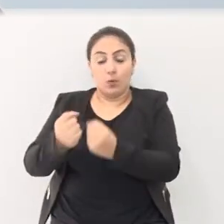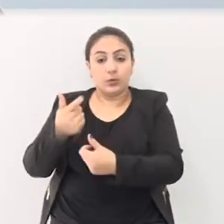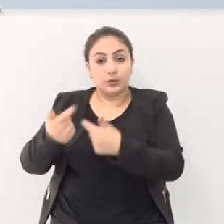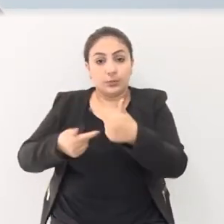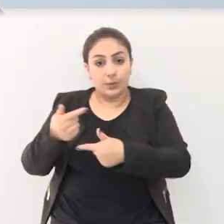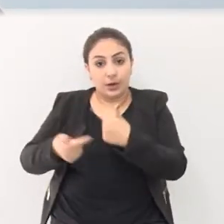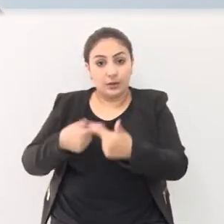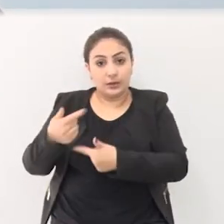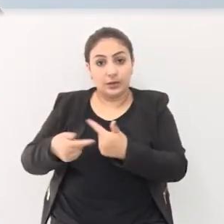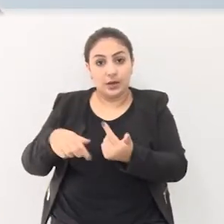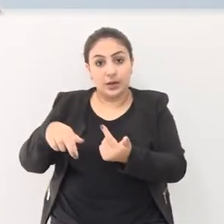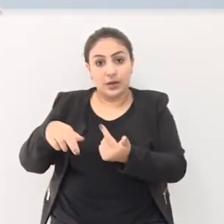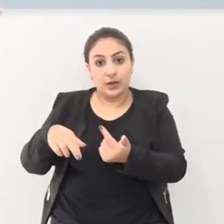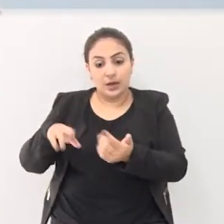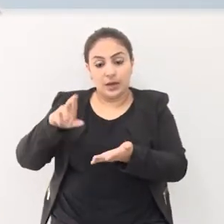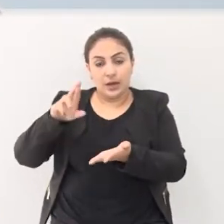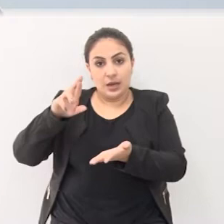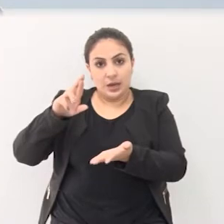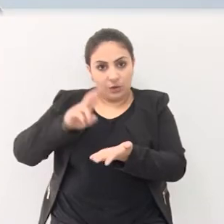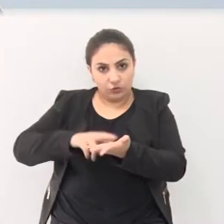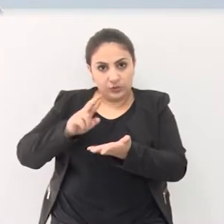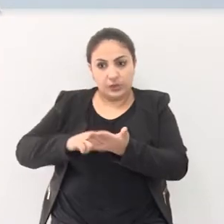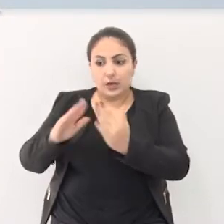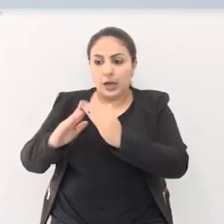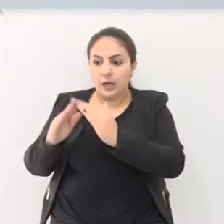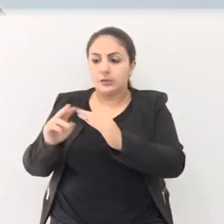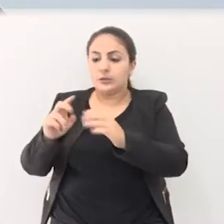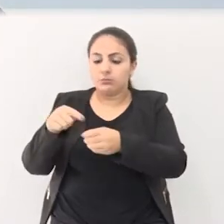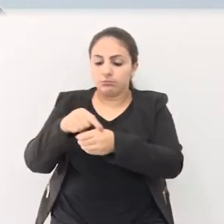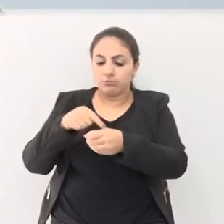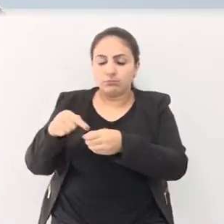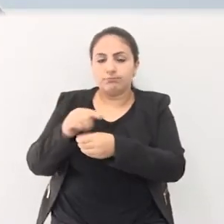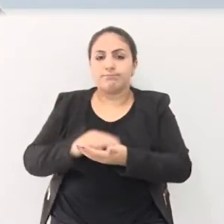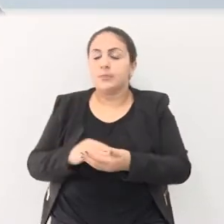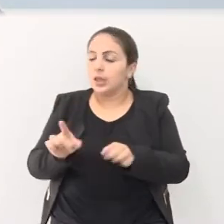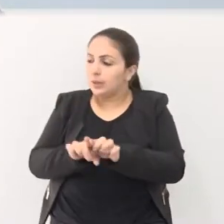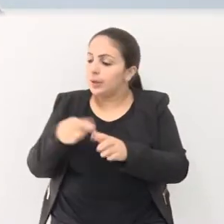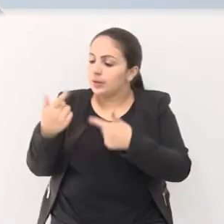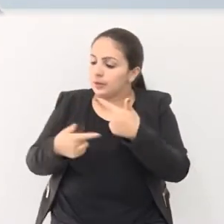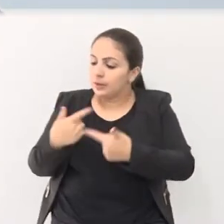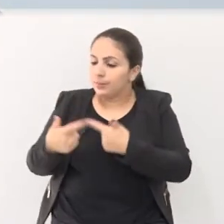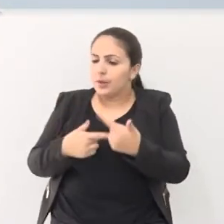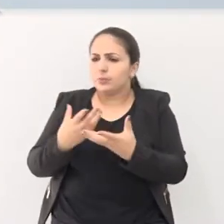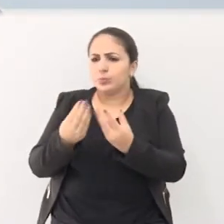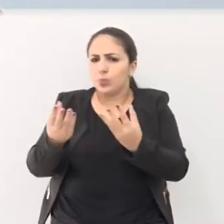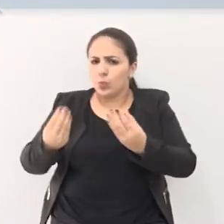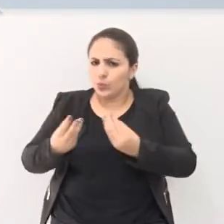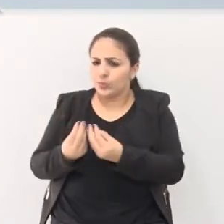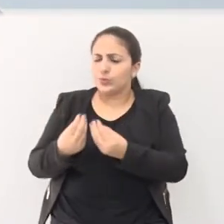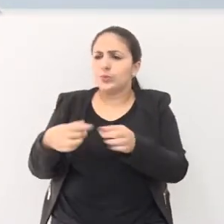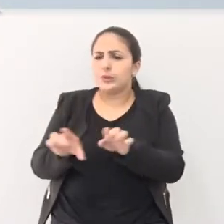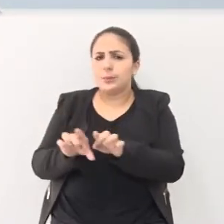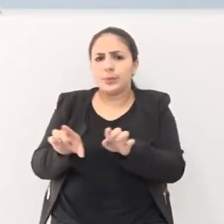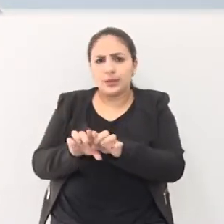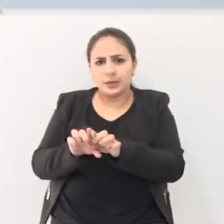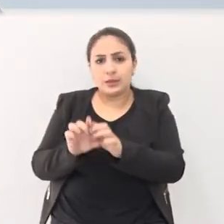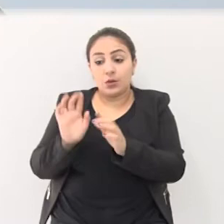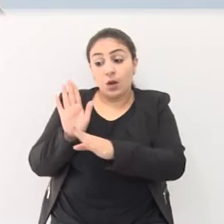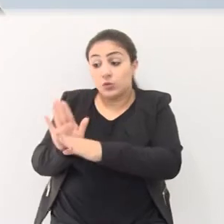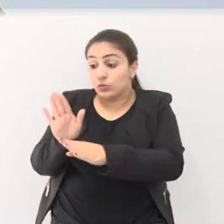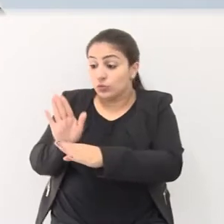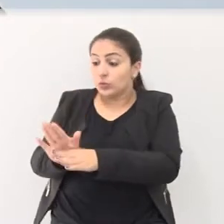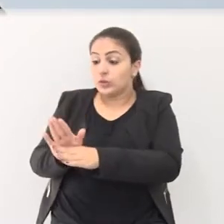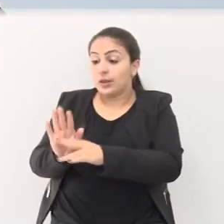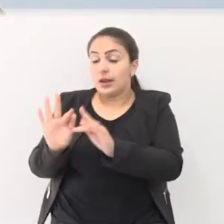atuação na regularização fundiária urbana, atua também bastante